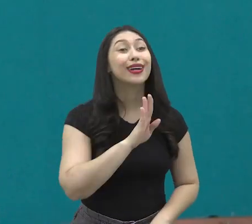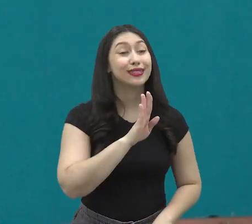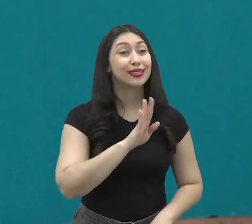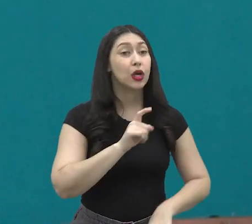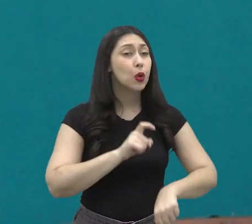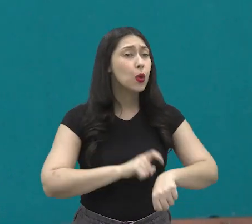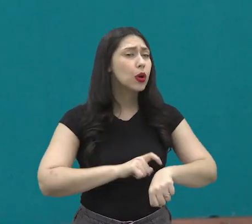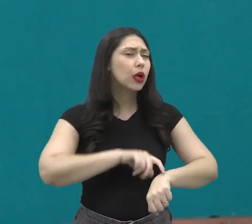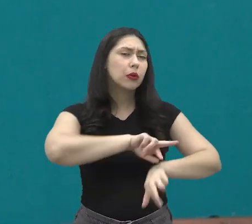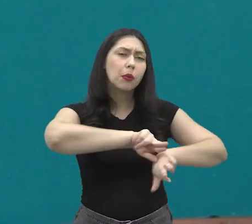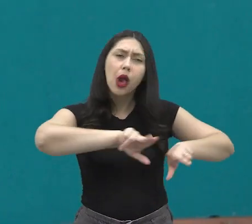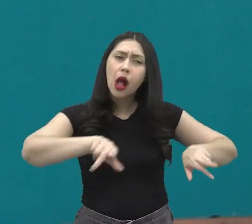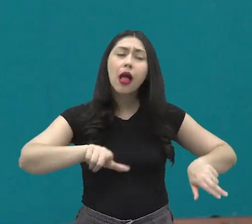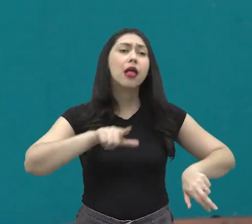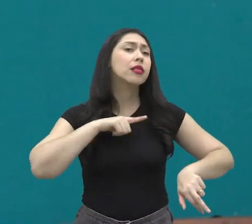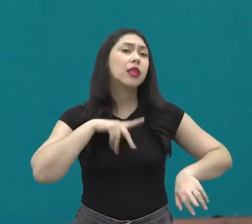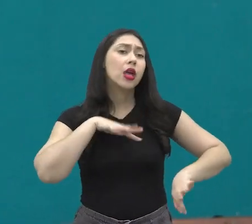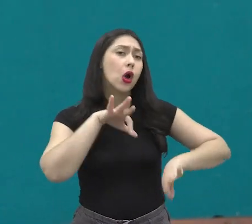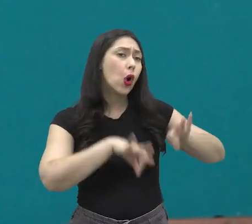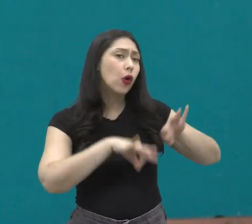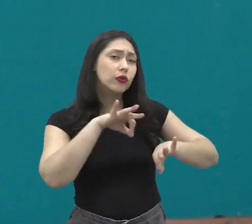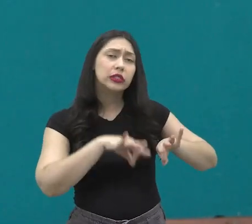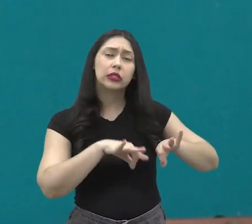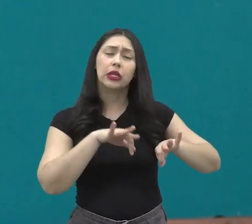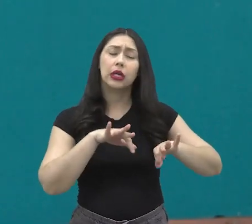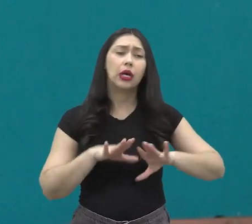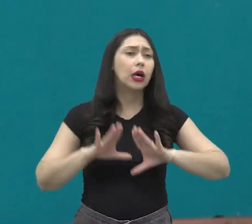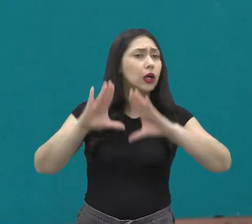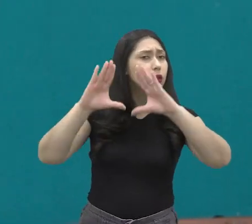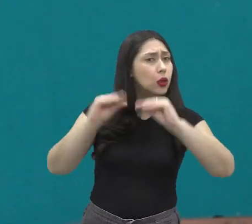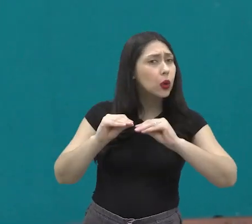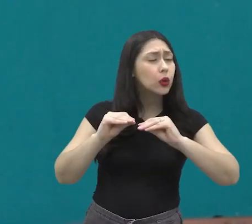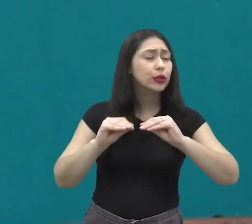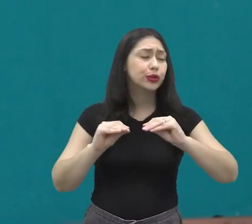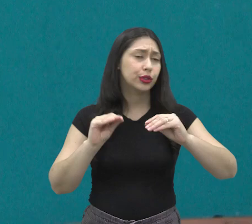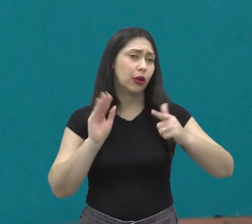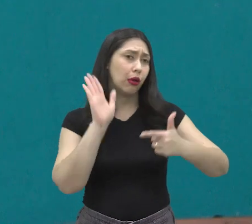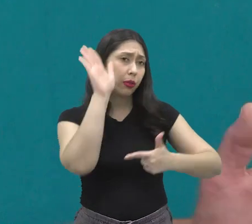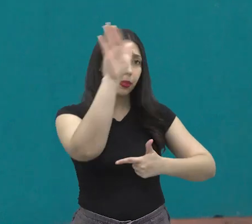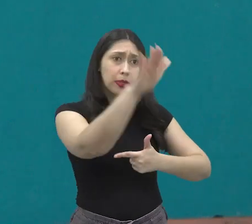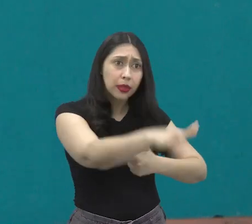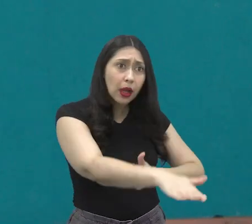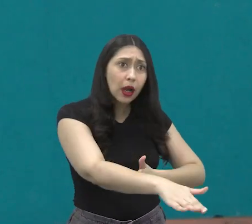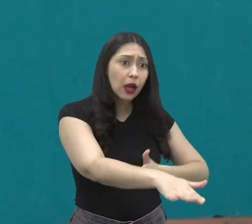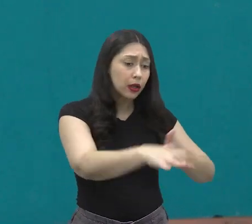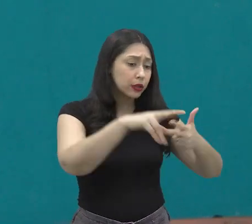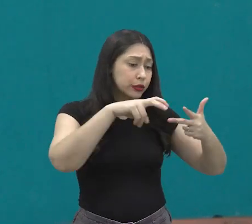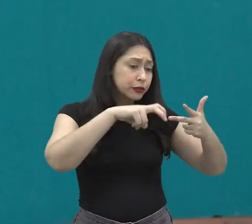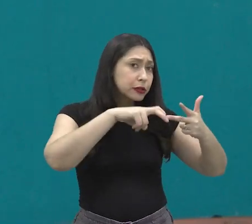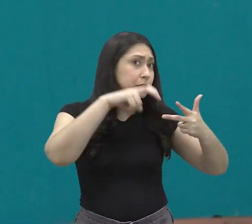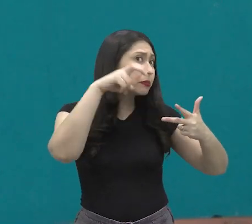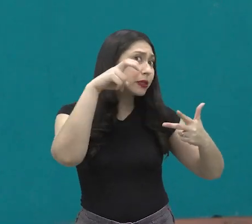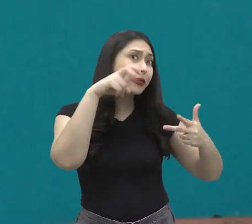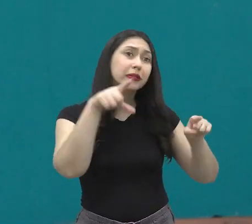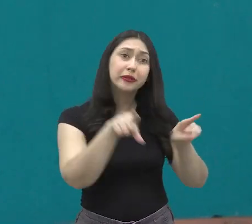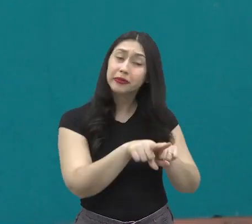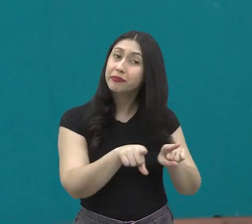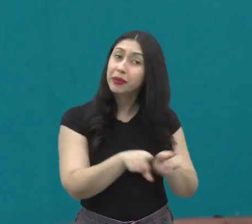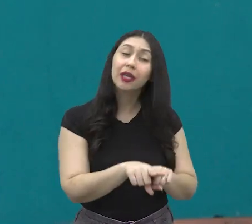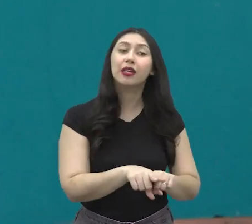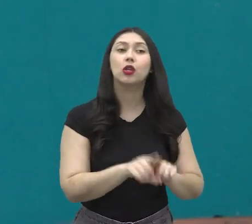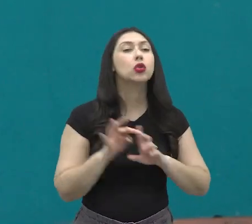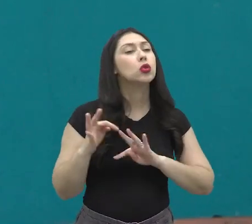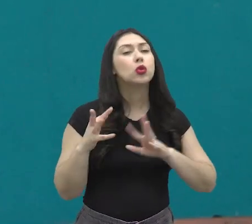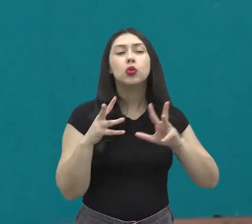Com vários horários, tem oficinas que acontecem à noite, a minha acontece à tarde, oficinas que acontecem de manhã,